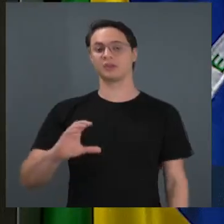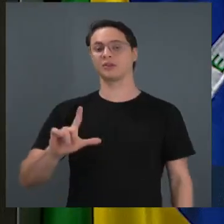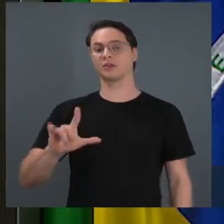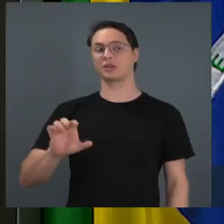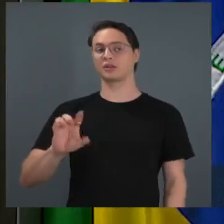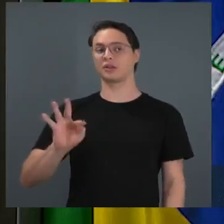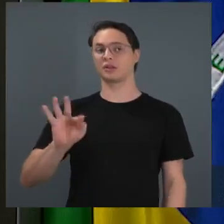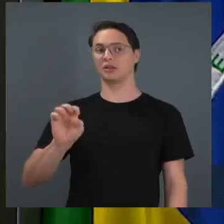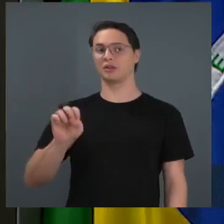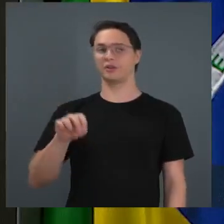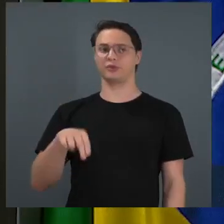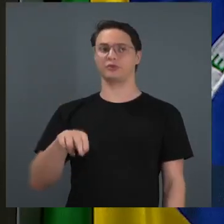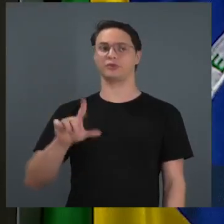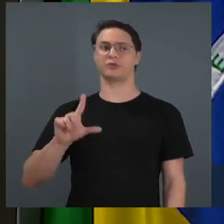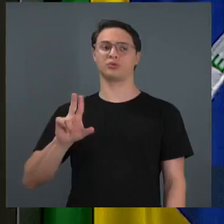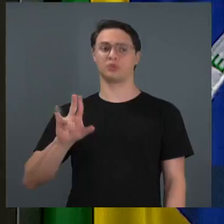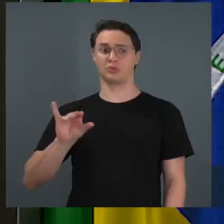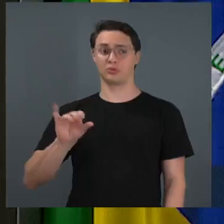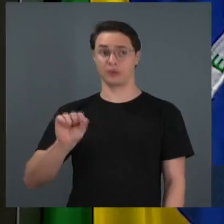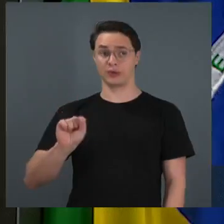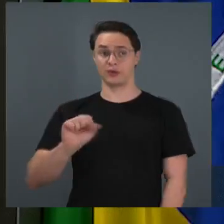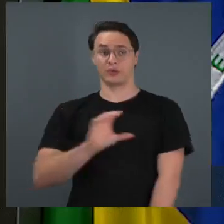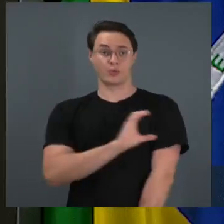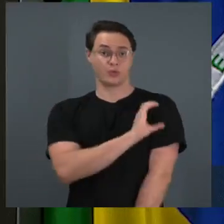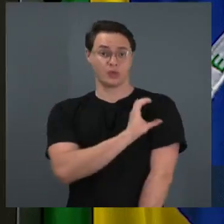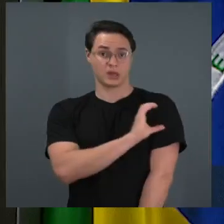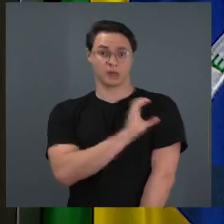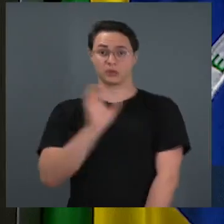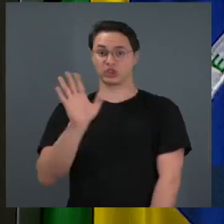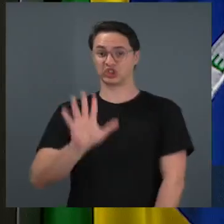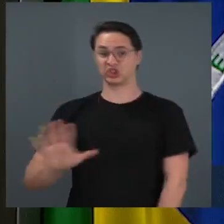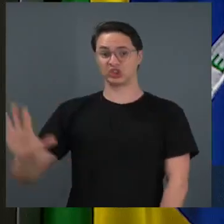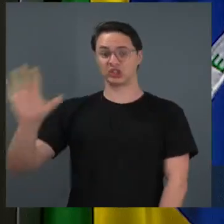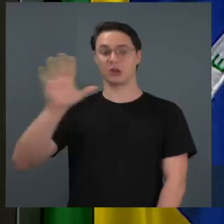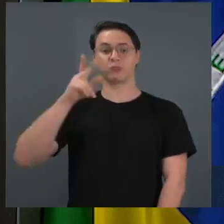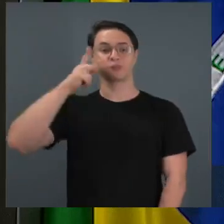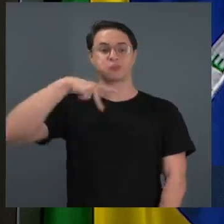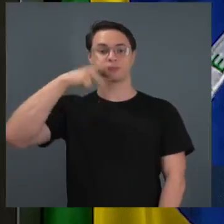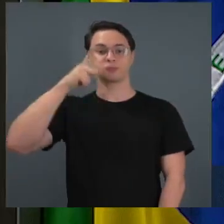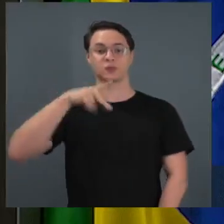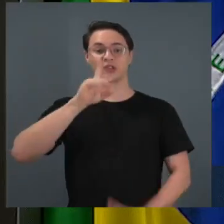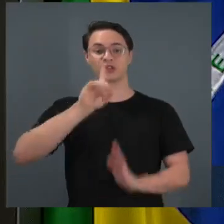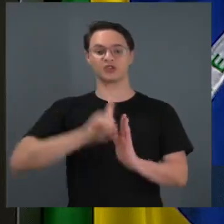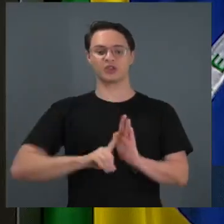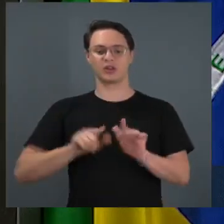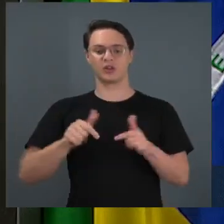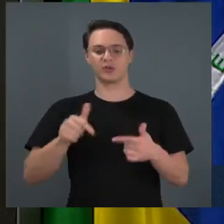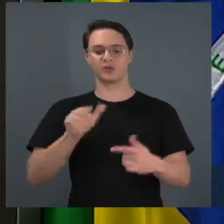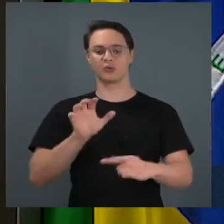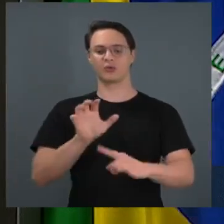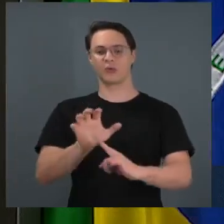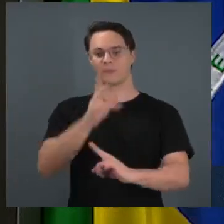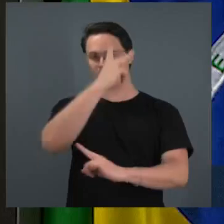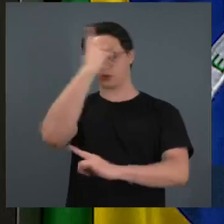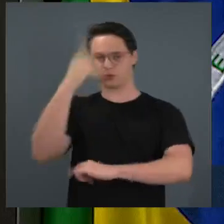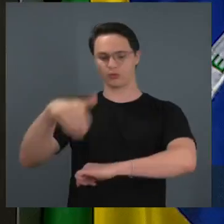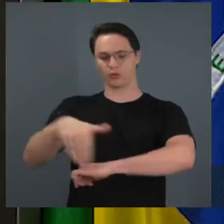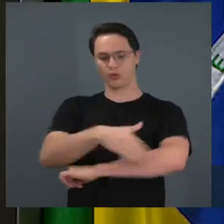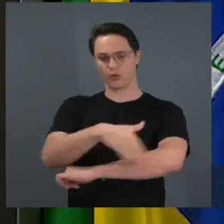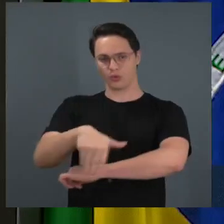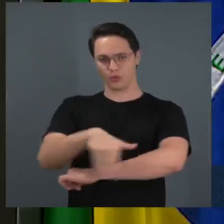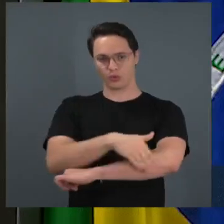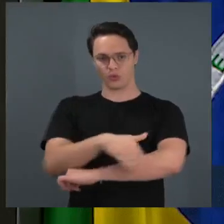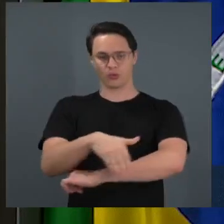Silva Rosa, coordenador-geral de Política para os Direitos da População em Situação de Rua do Ministério dos